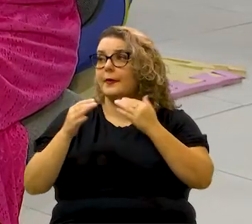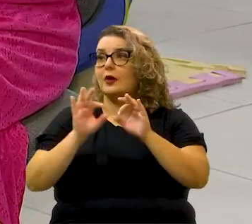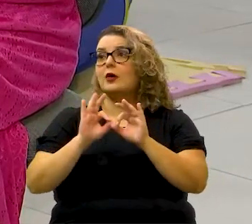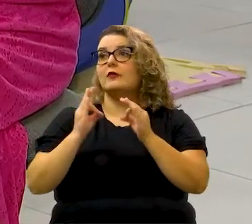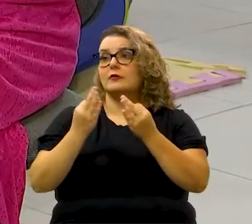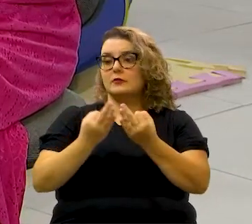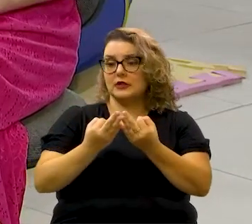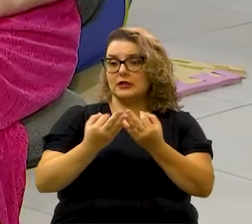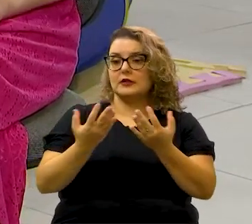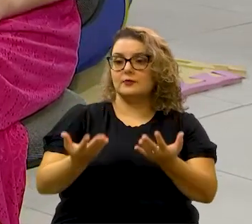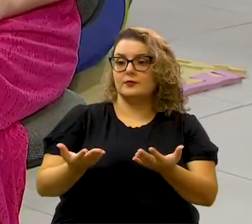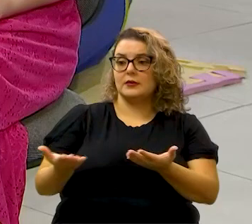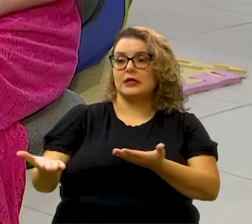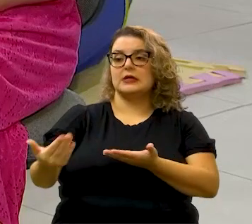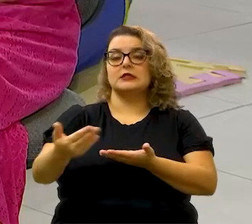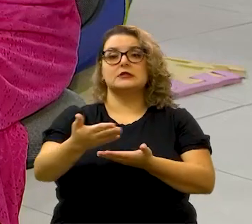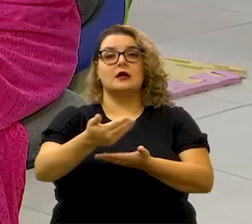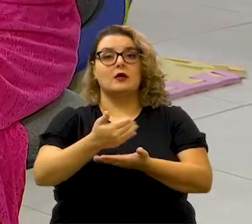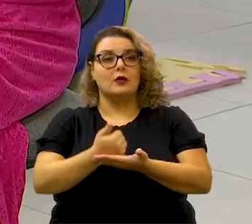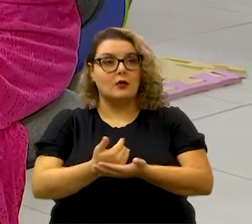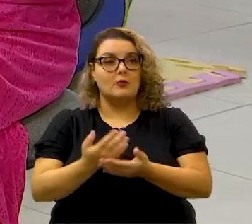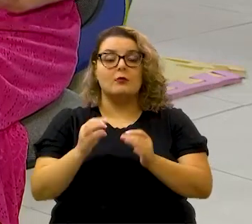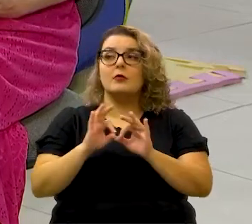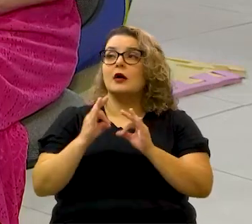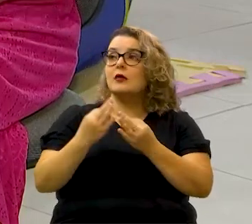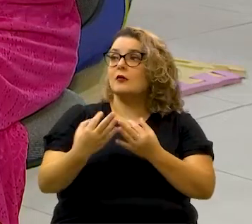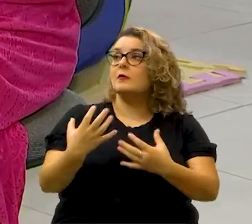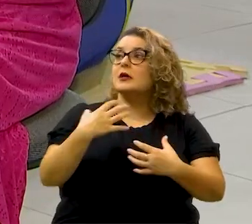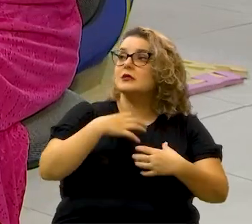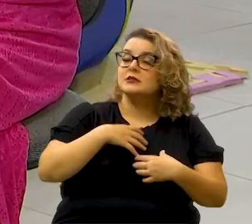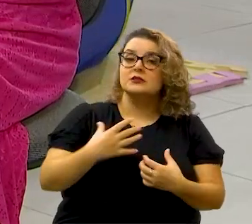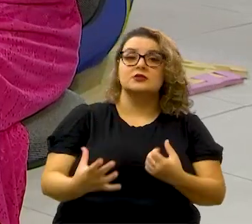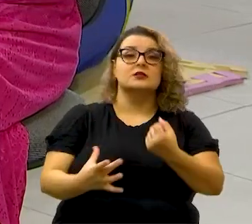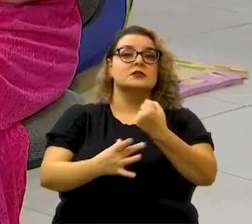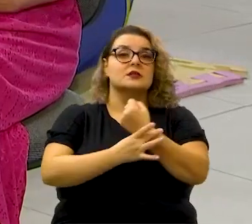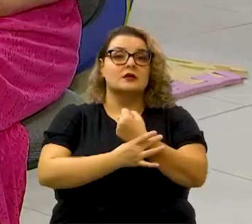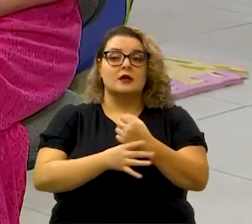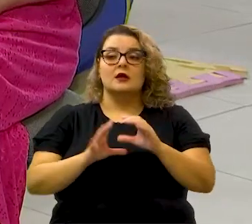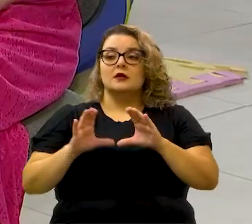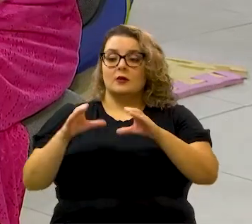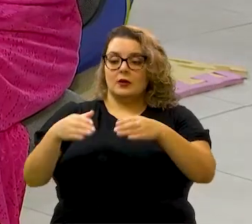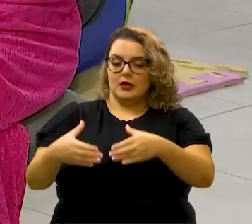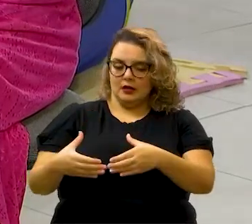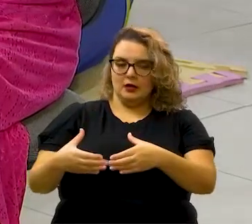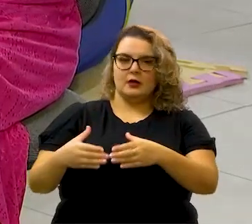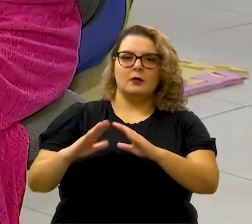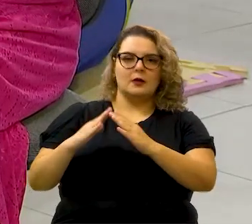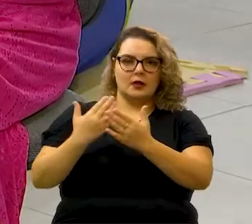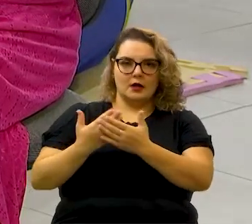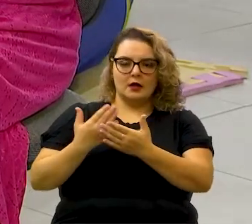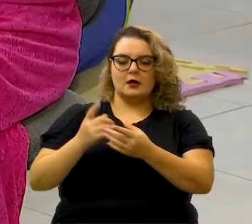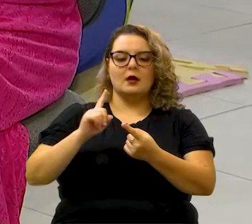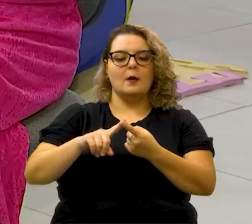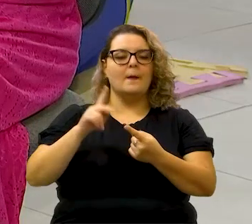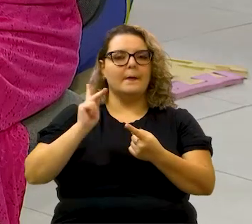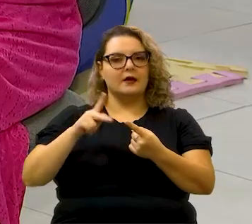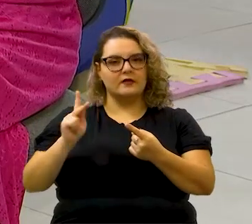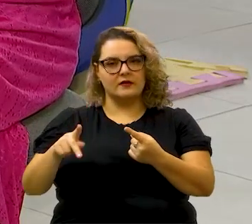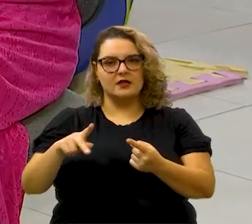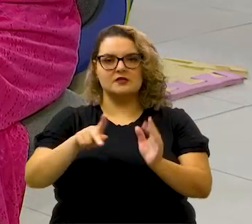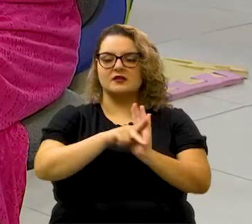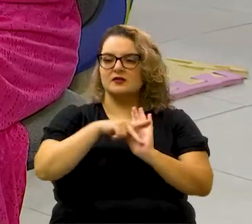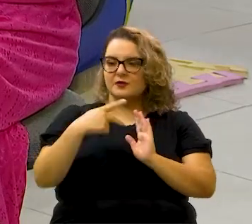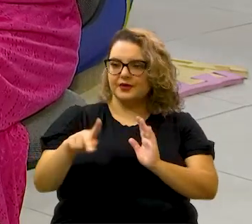uma conversa com a família, né? Esse acolhimento para a família se sentir segura. Então, a equipe escolar, que ela é composta